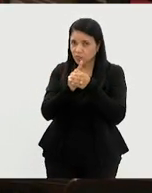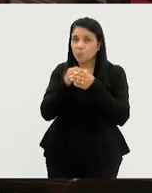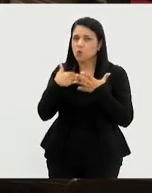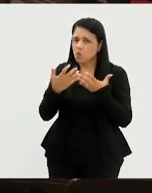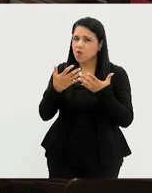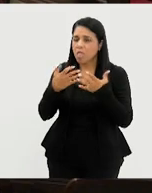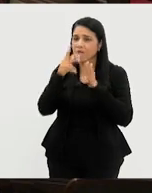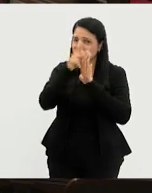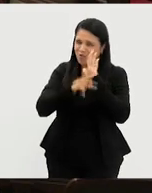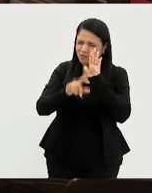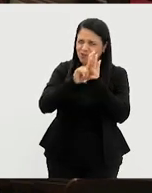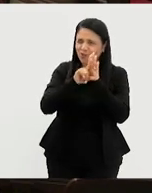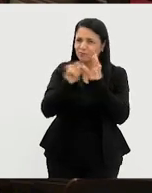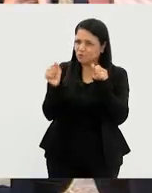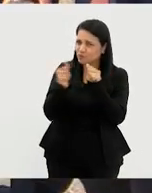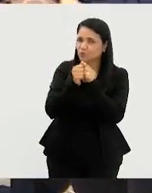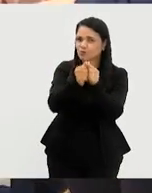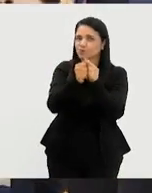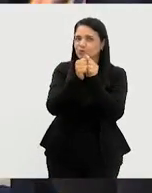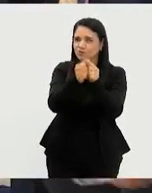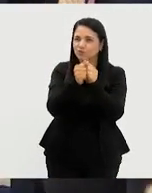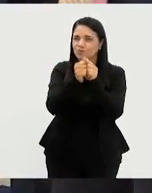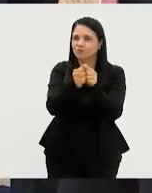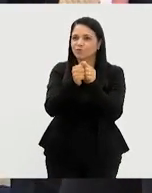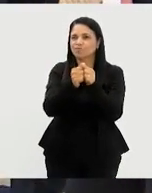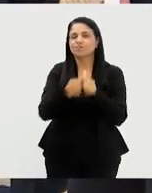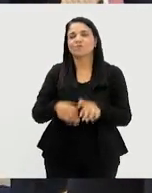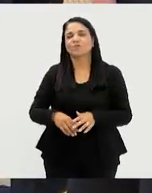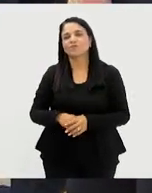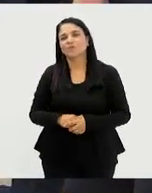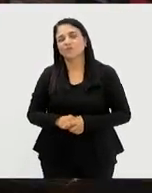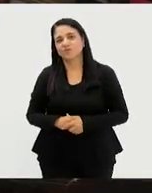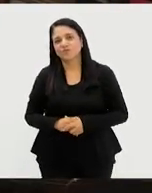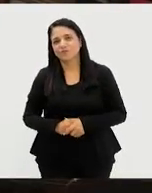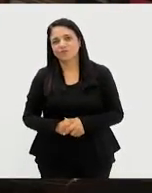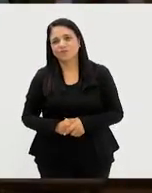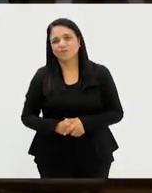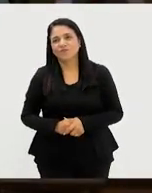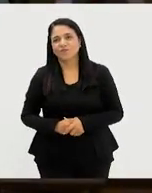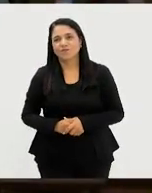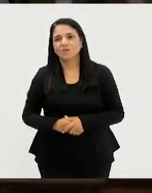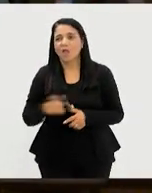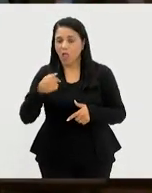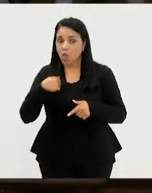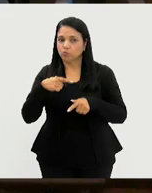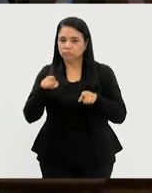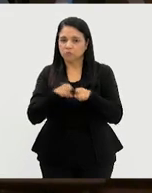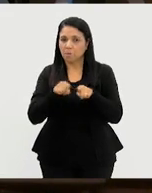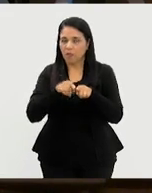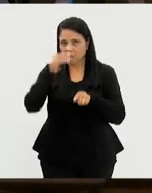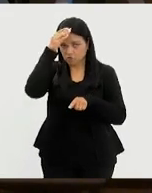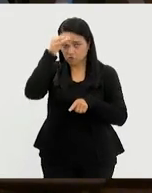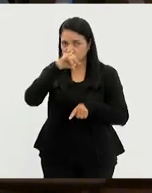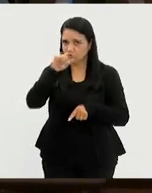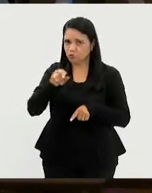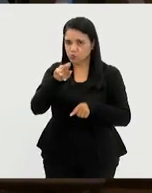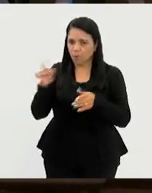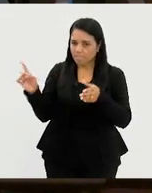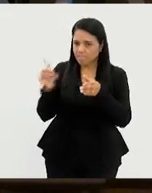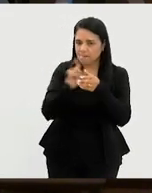específico eu não tô legislando a causa própria também já me incluo na coautoria dessa proposta